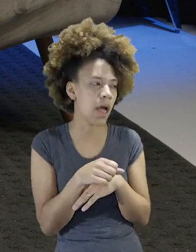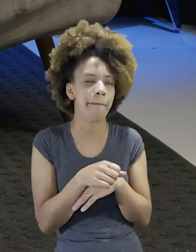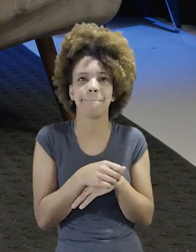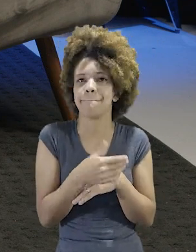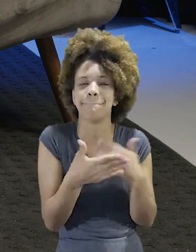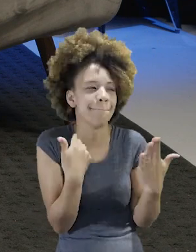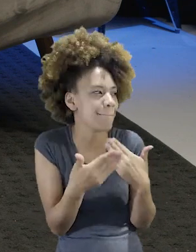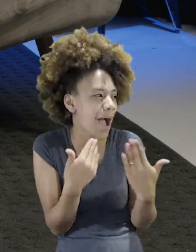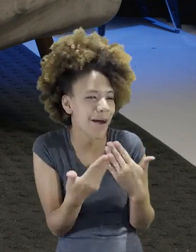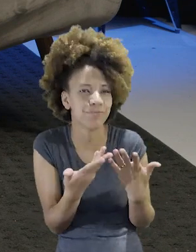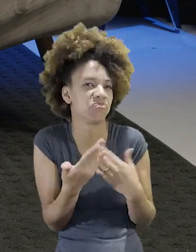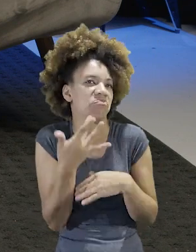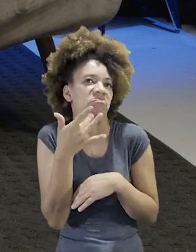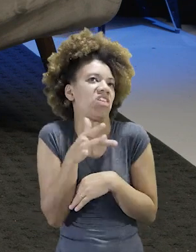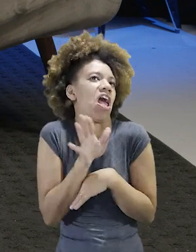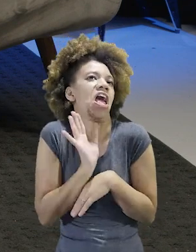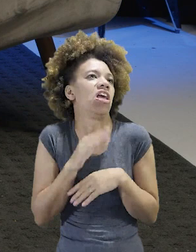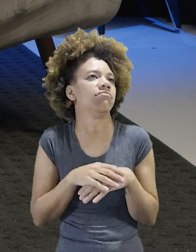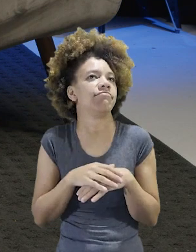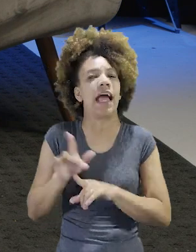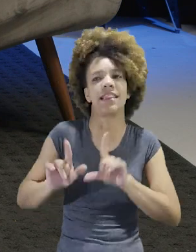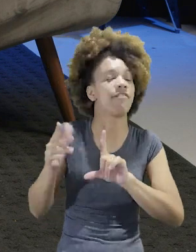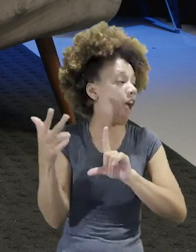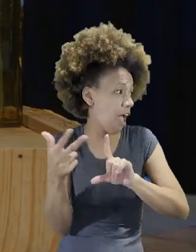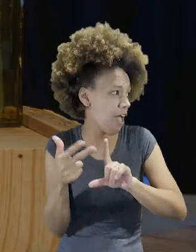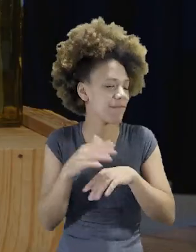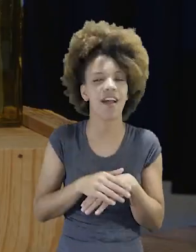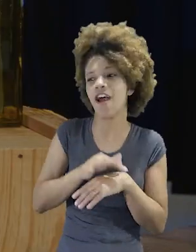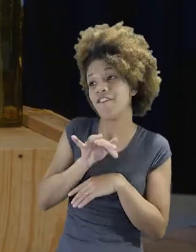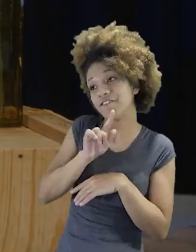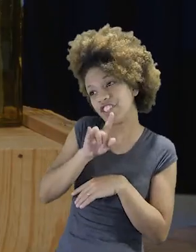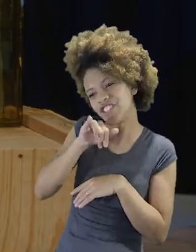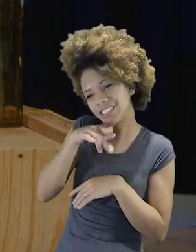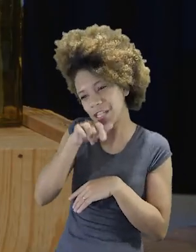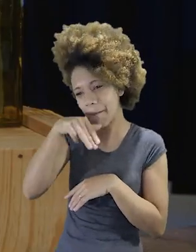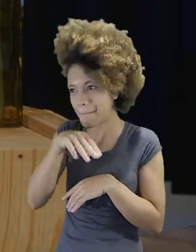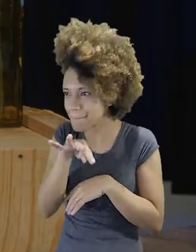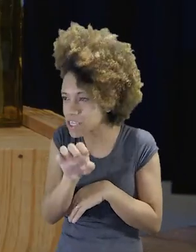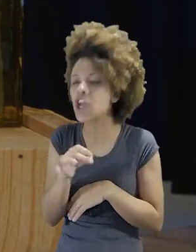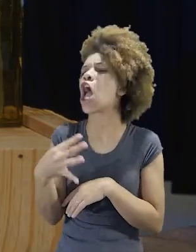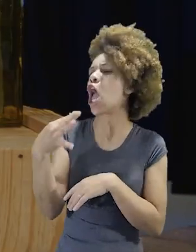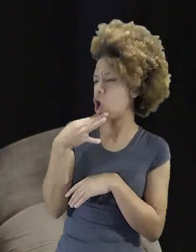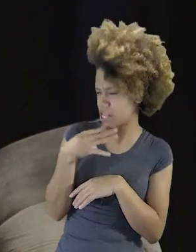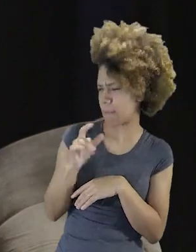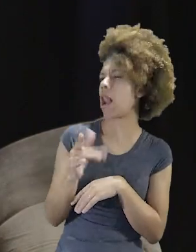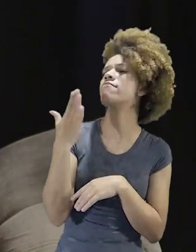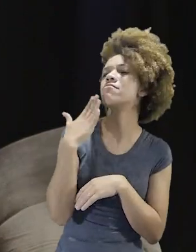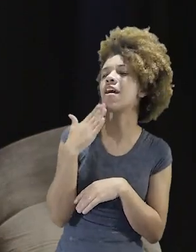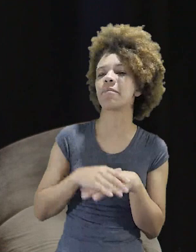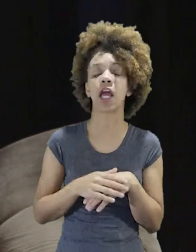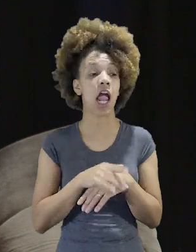que ela vai virar um papo da sei lá TV rap não é dignamente eu sei falar a palavra